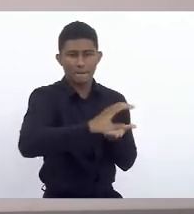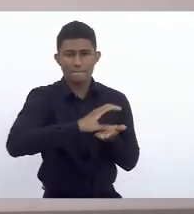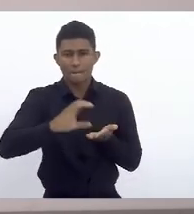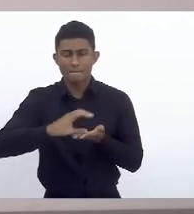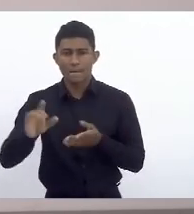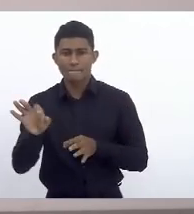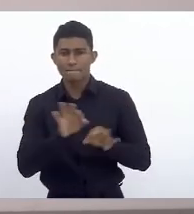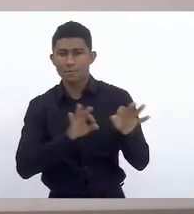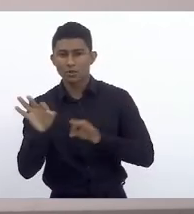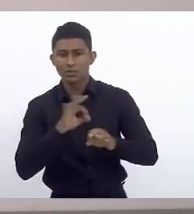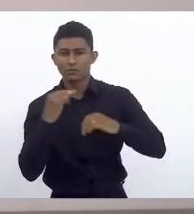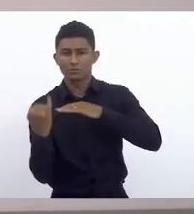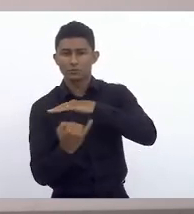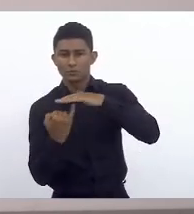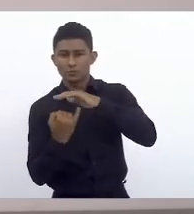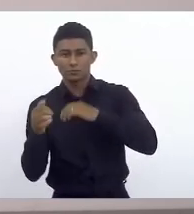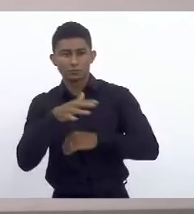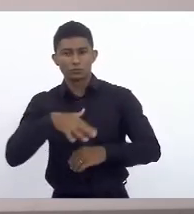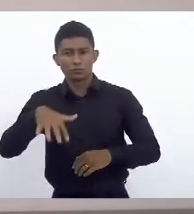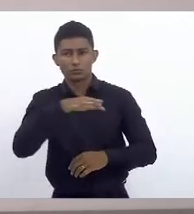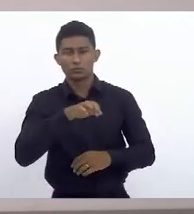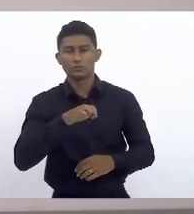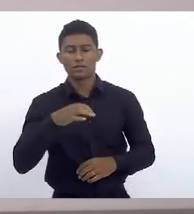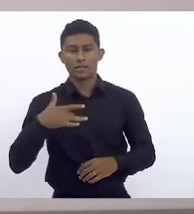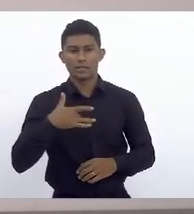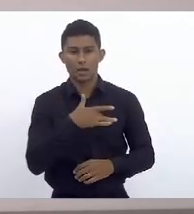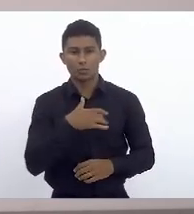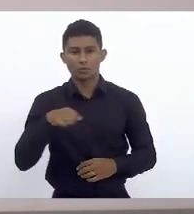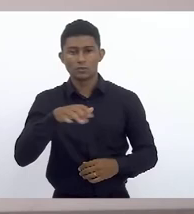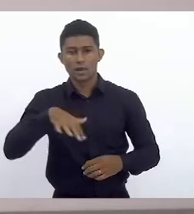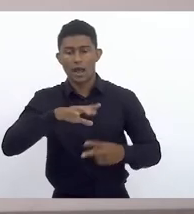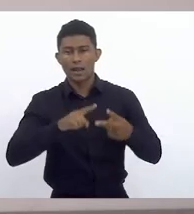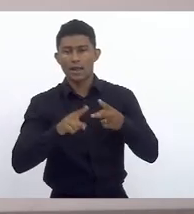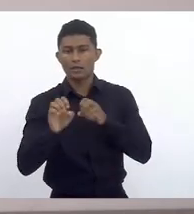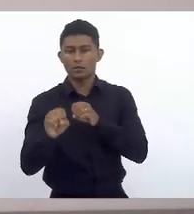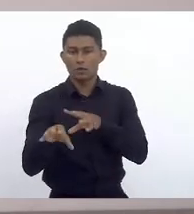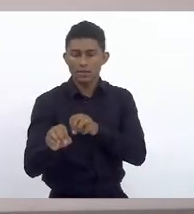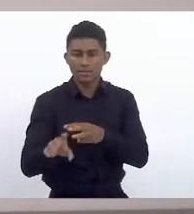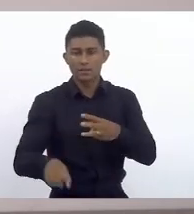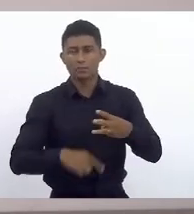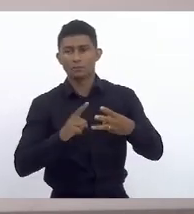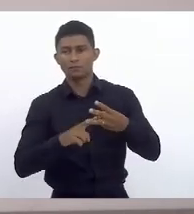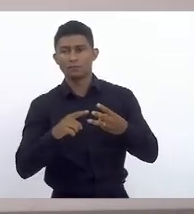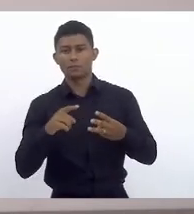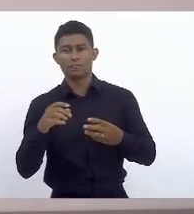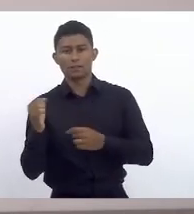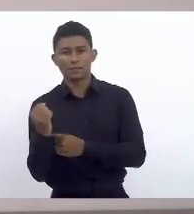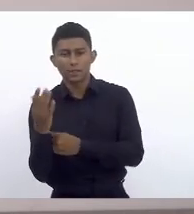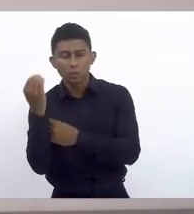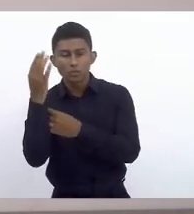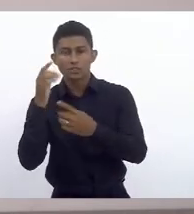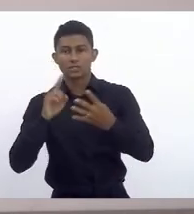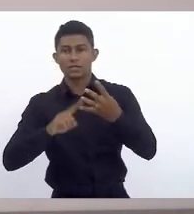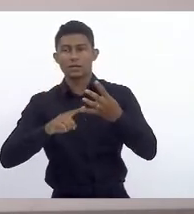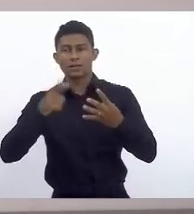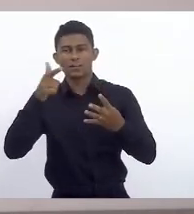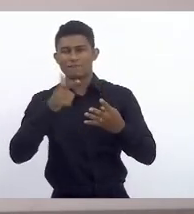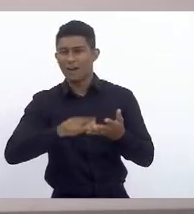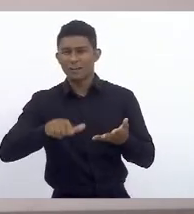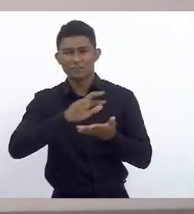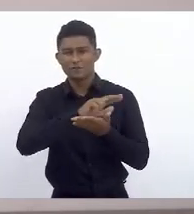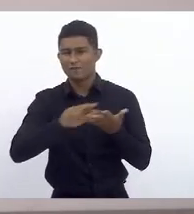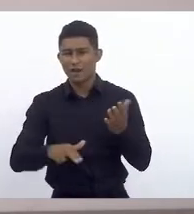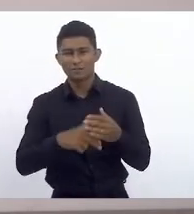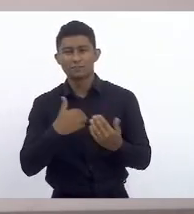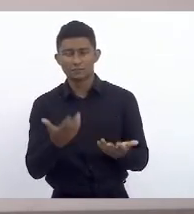e instituições da área de saúde, educação, segurança pública, meio ambiente, ciência, tecnologia e mais as emendas. Então, eu acho que tem a